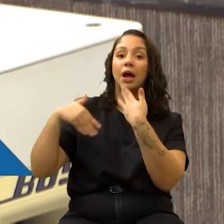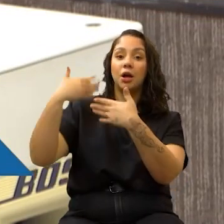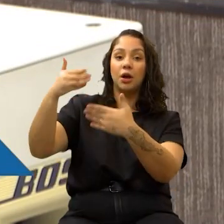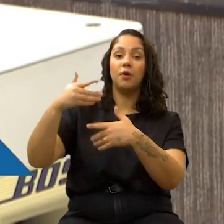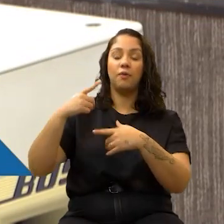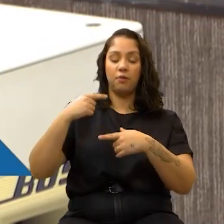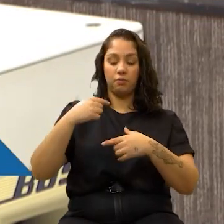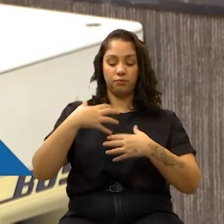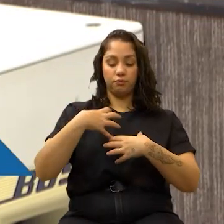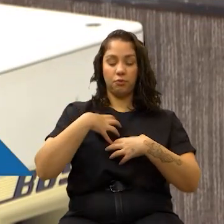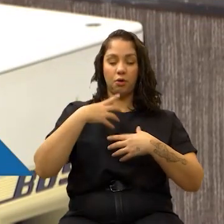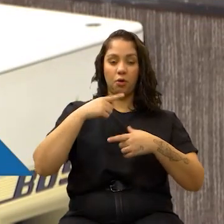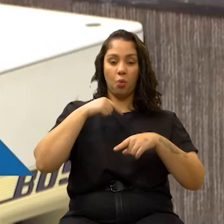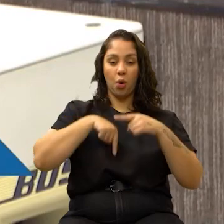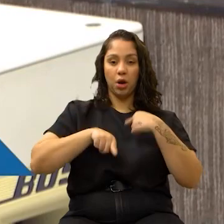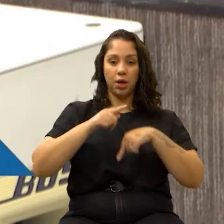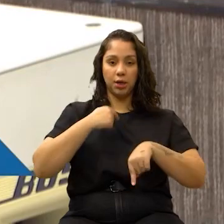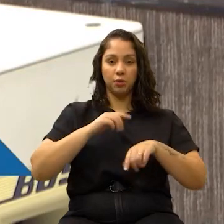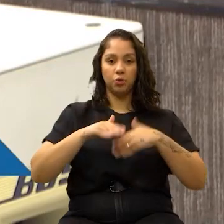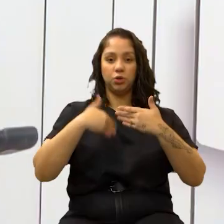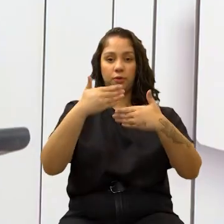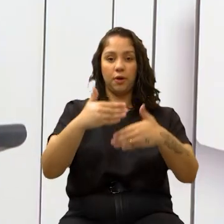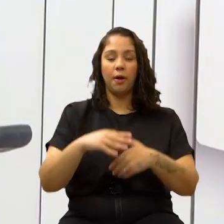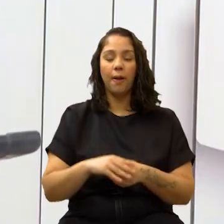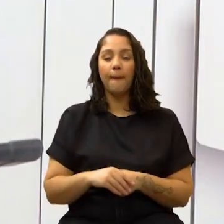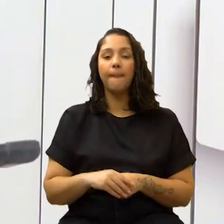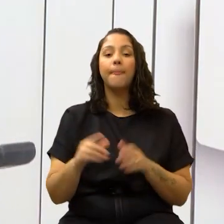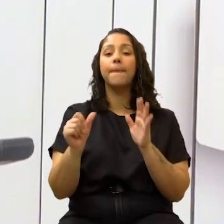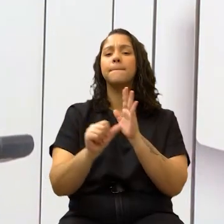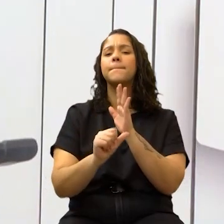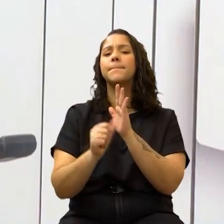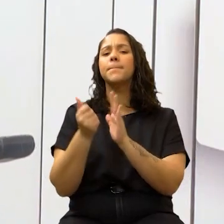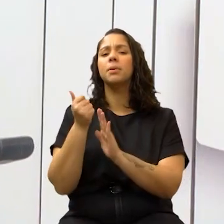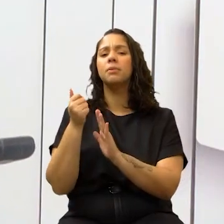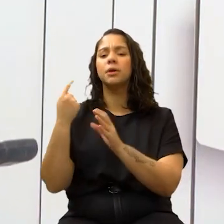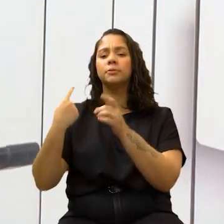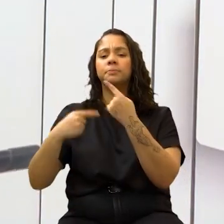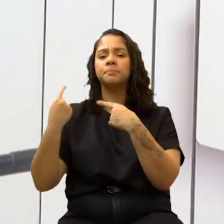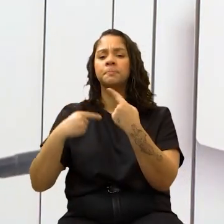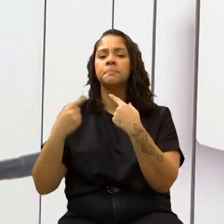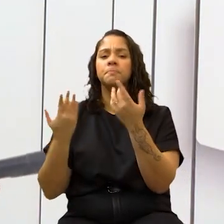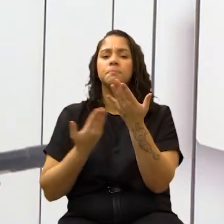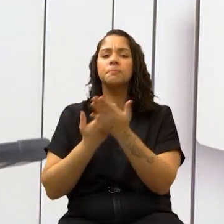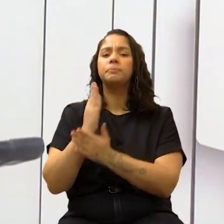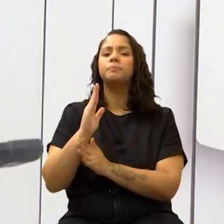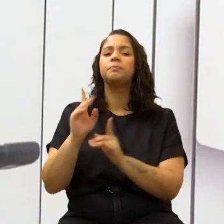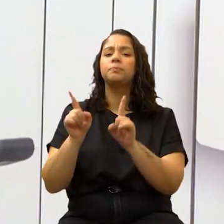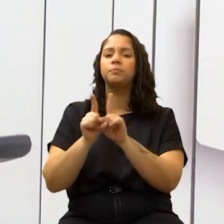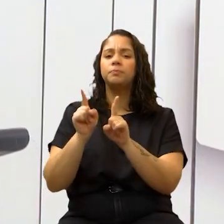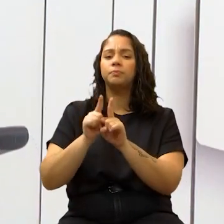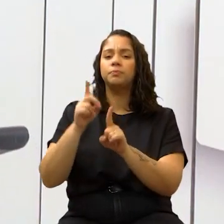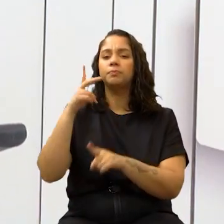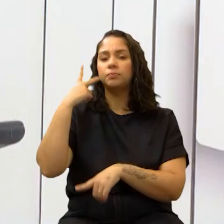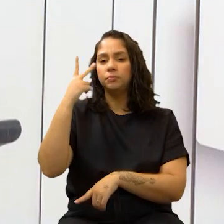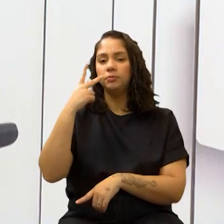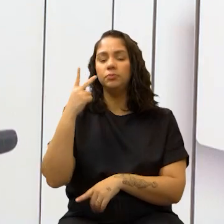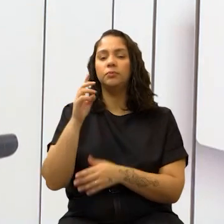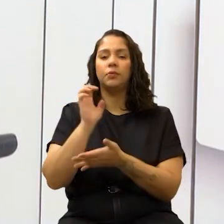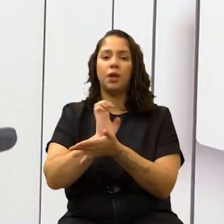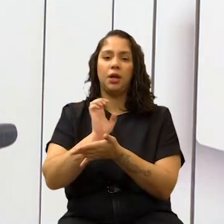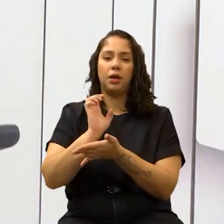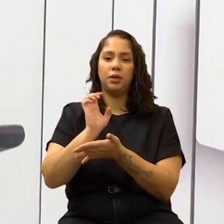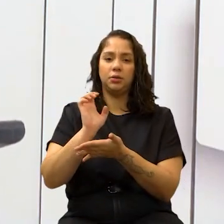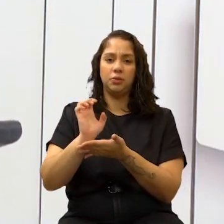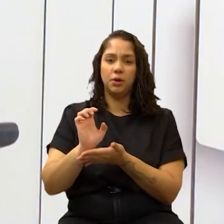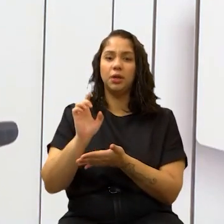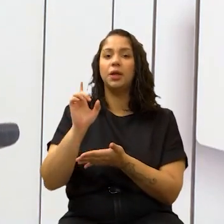ajuda muito no desenvolvimento do organismo. Também em primeira discussão, a Câmara aprovou a proposta do